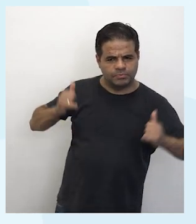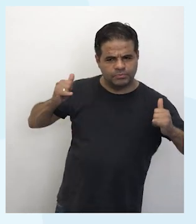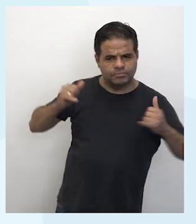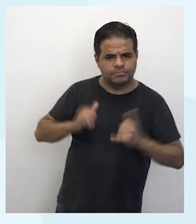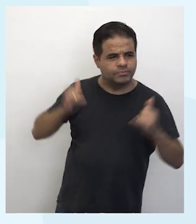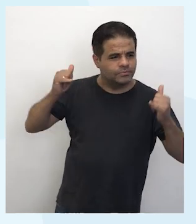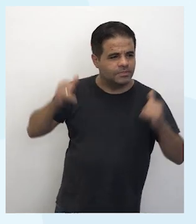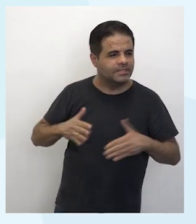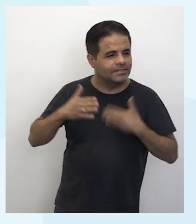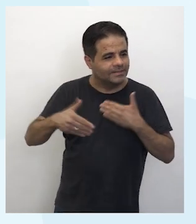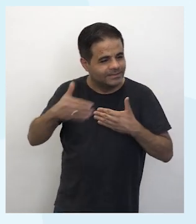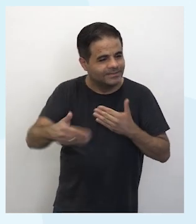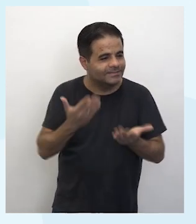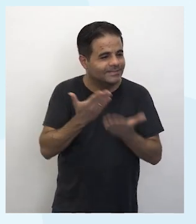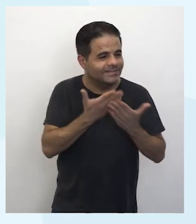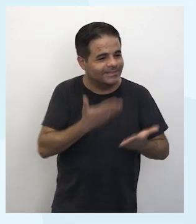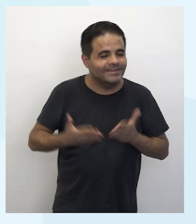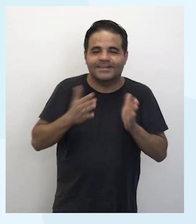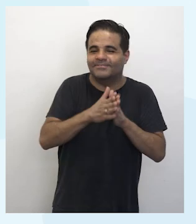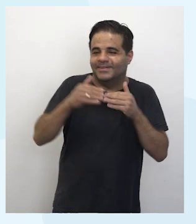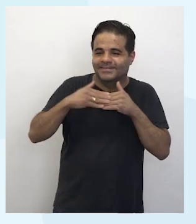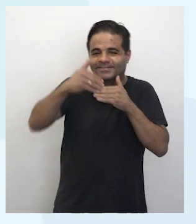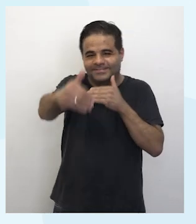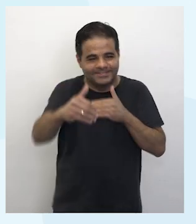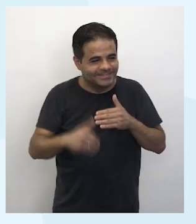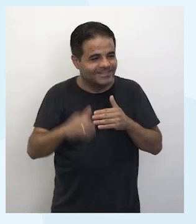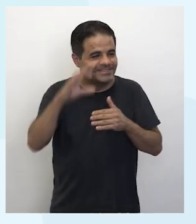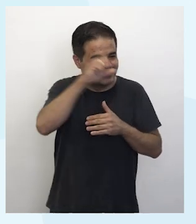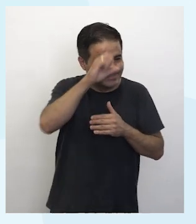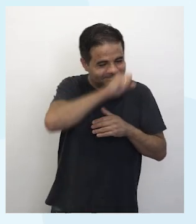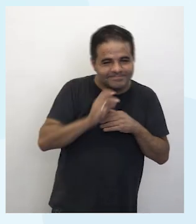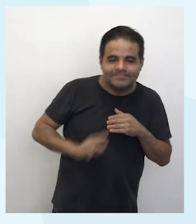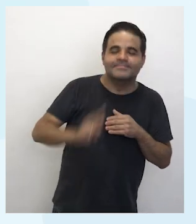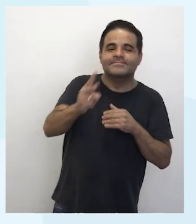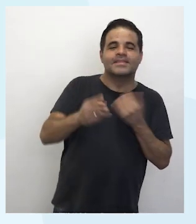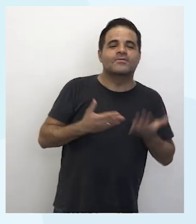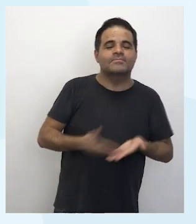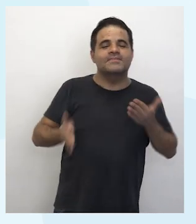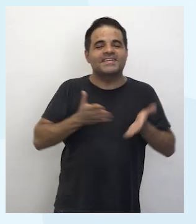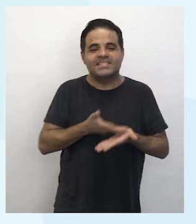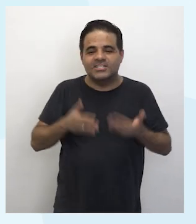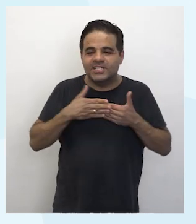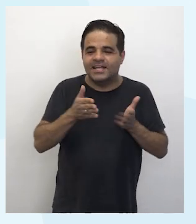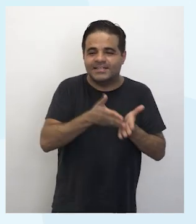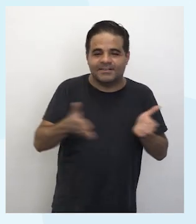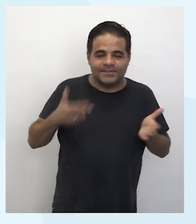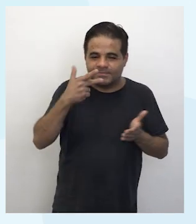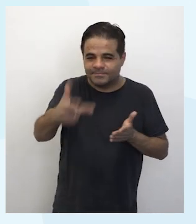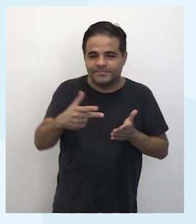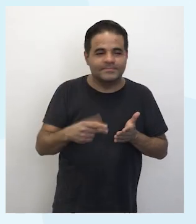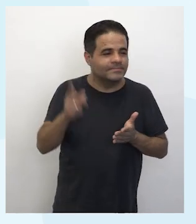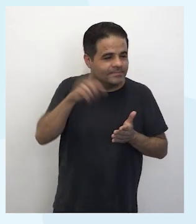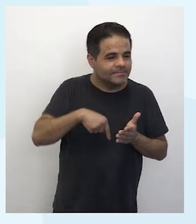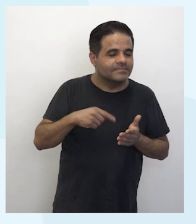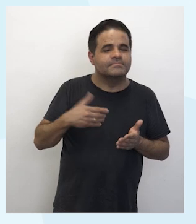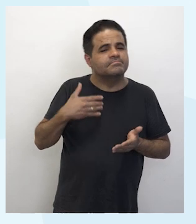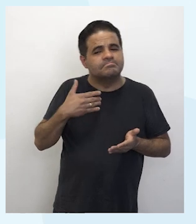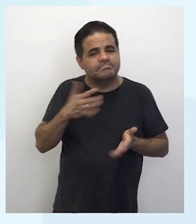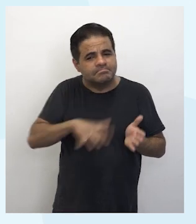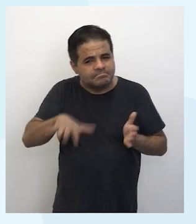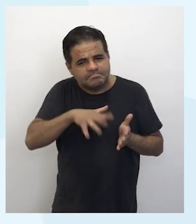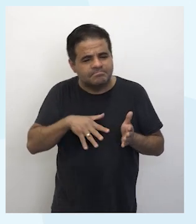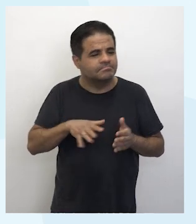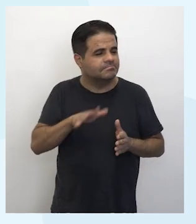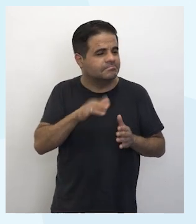aí desta aula no material Aprender Sempre, tá ok? Então aí você pode entender aí como uma parte